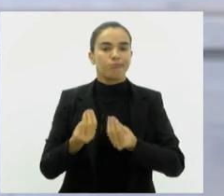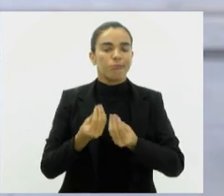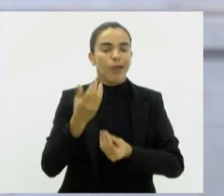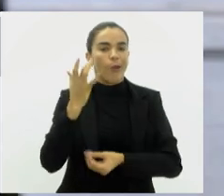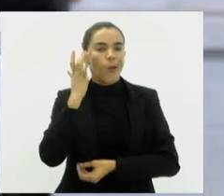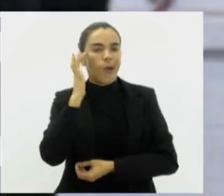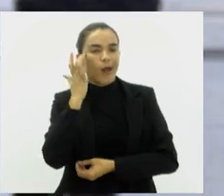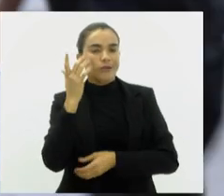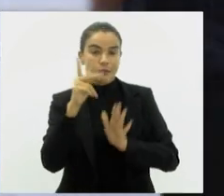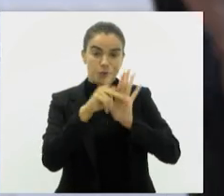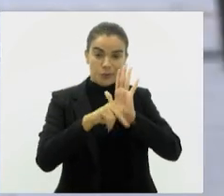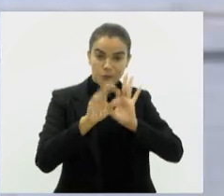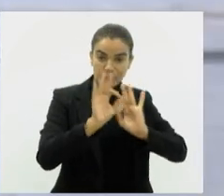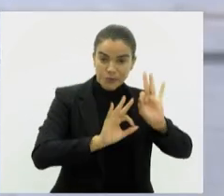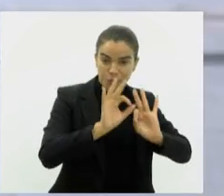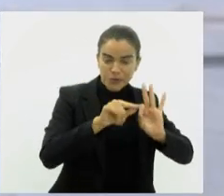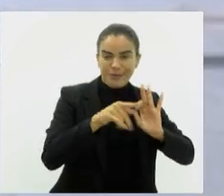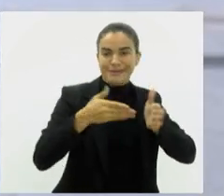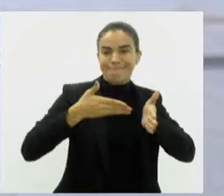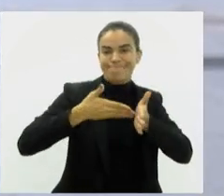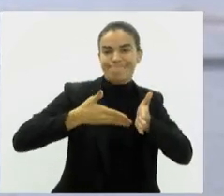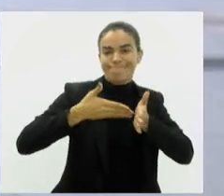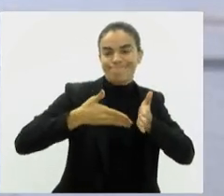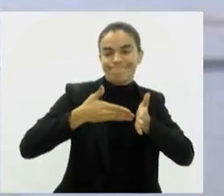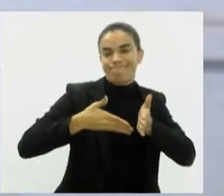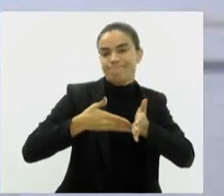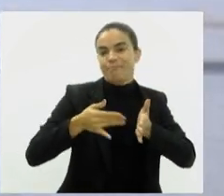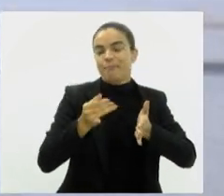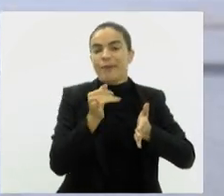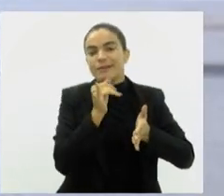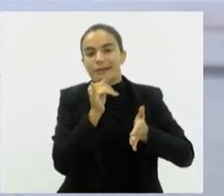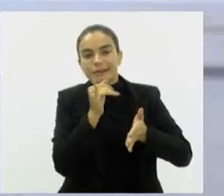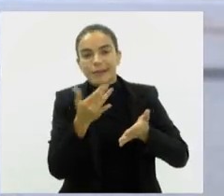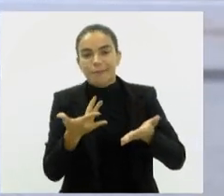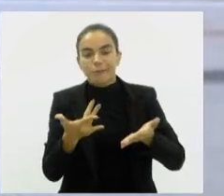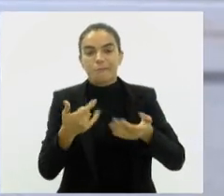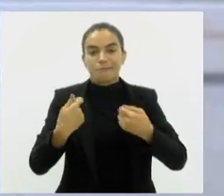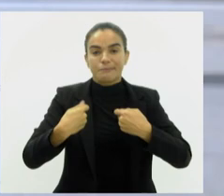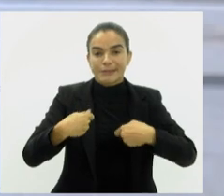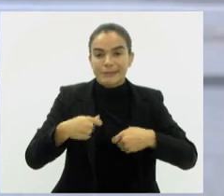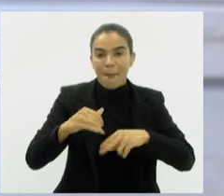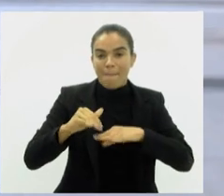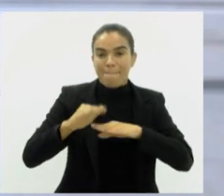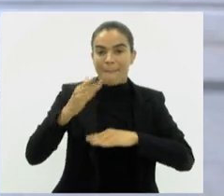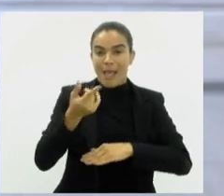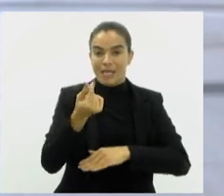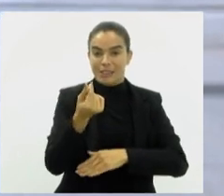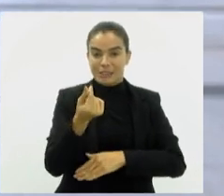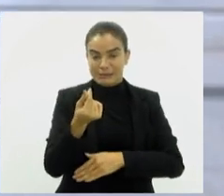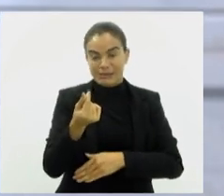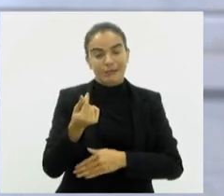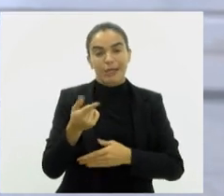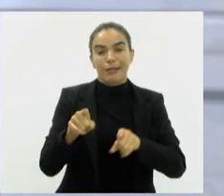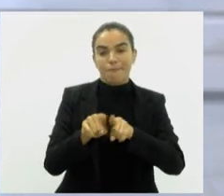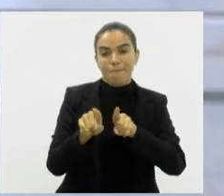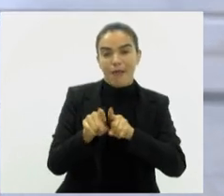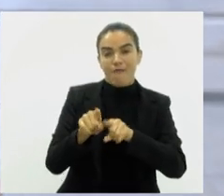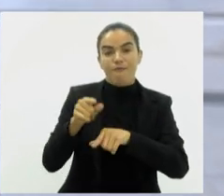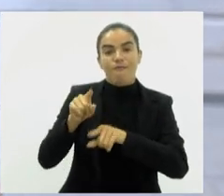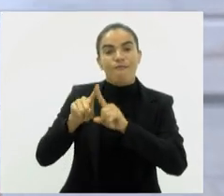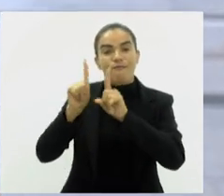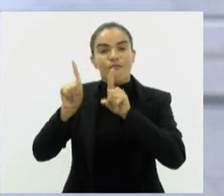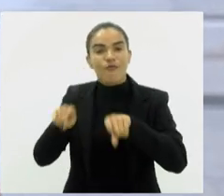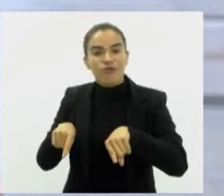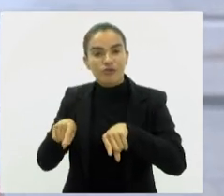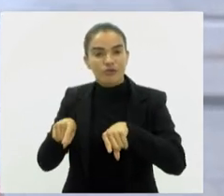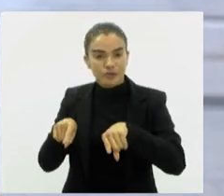o projeto ele é limitado no sentido de que a gente precisaria de mais recursos humanos, né? E